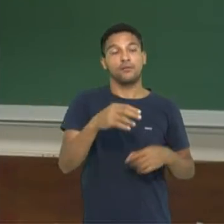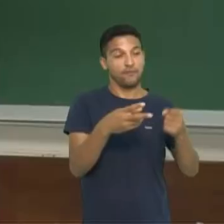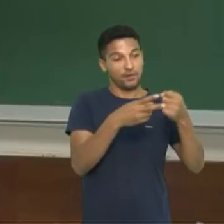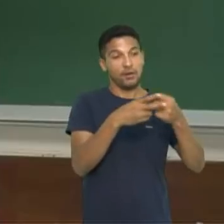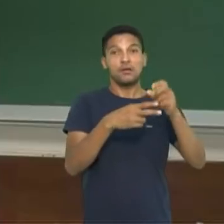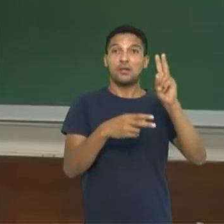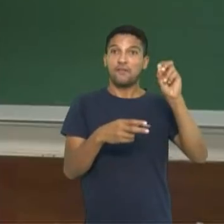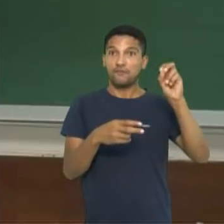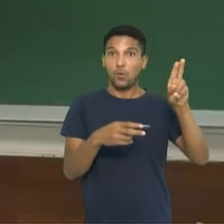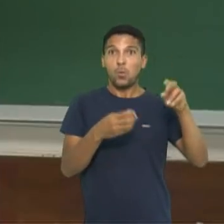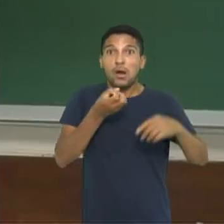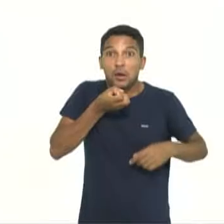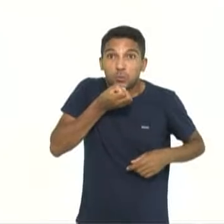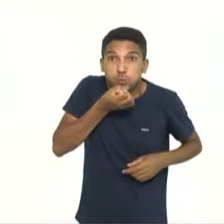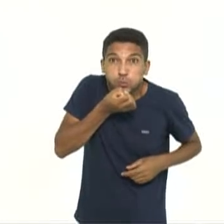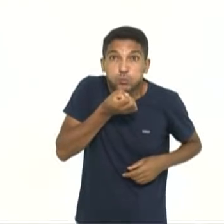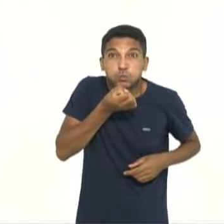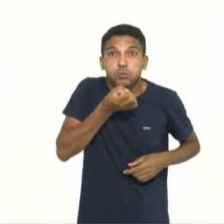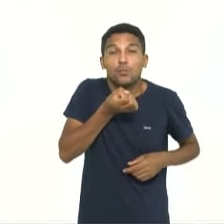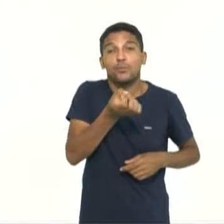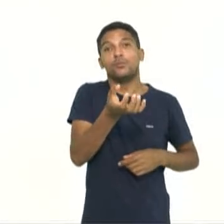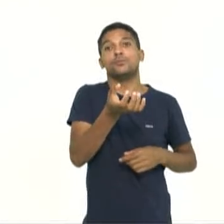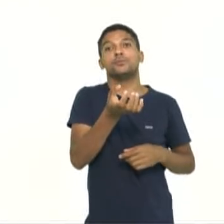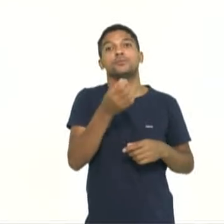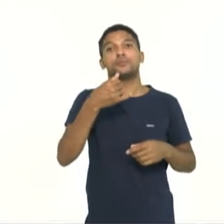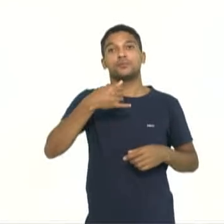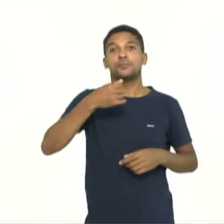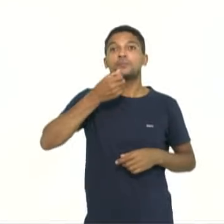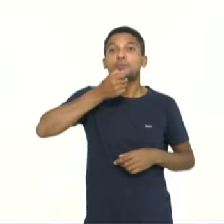simples, né? E na letra I, a gente tem o